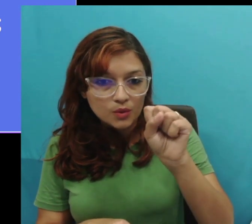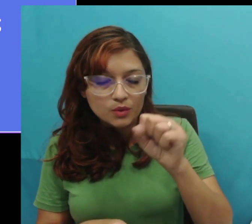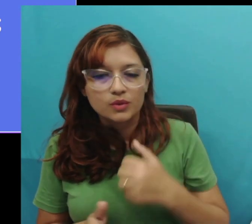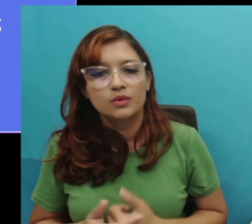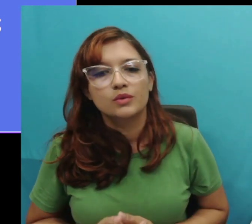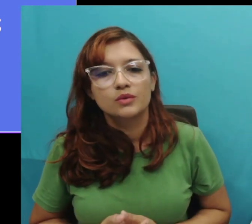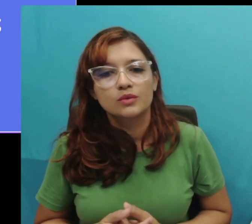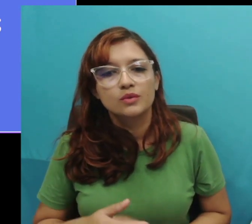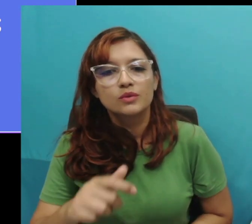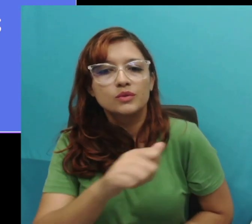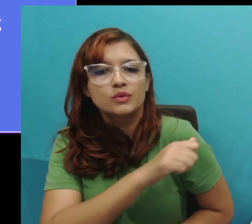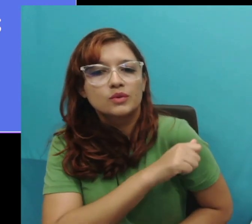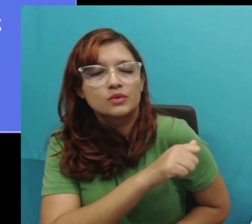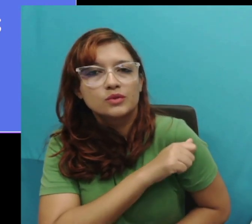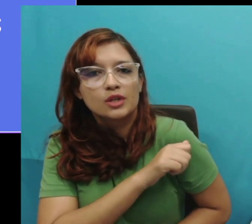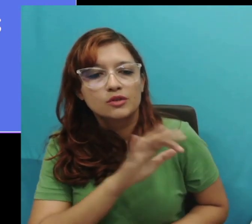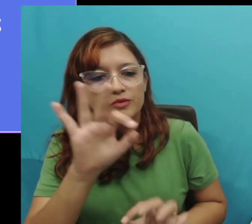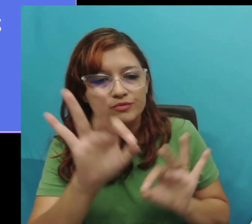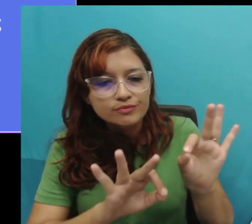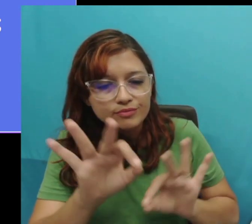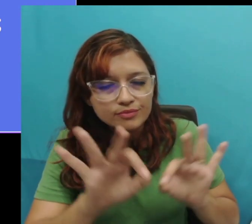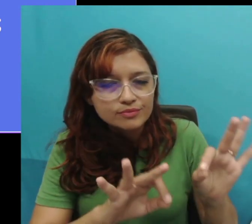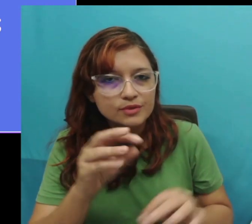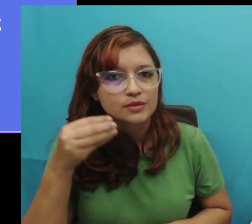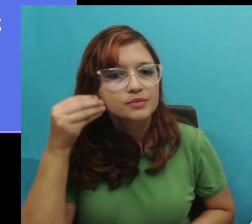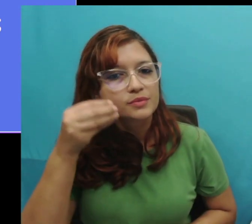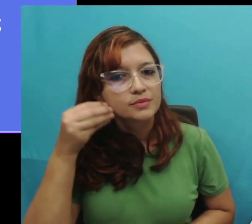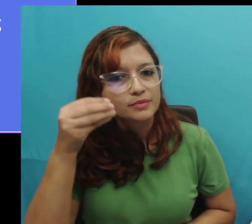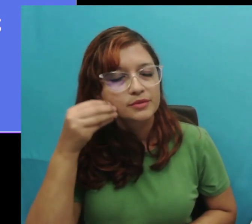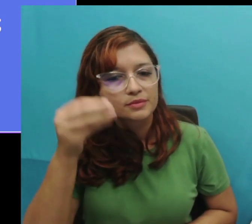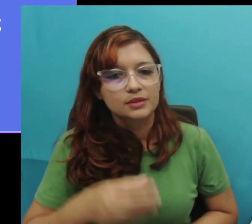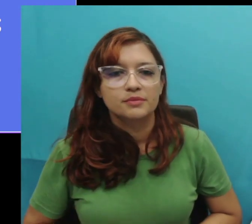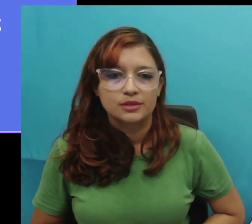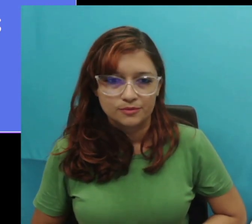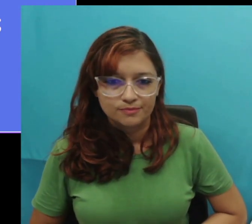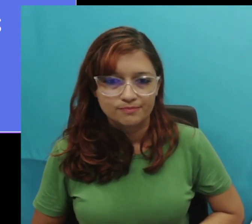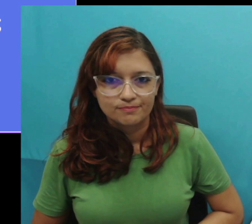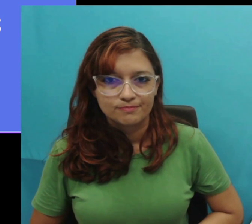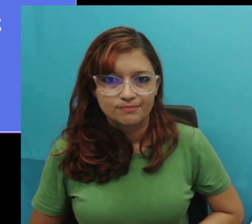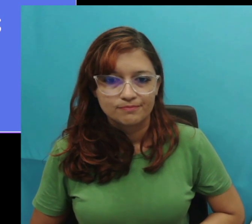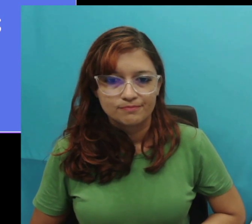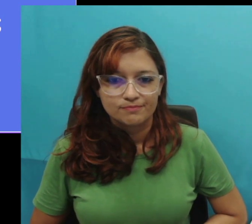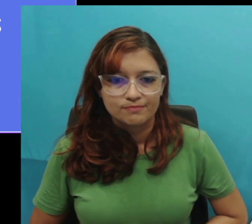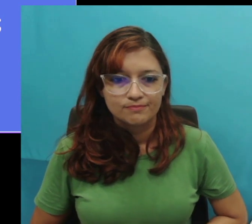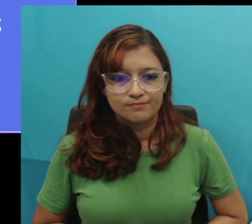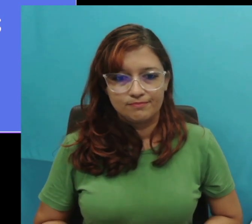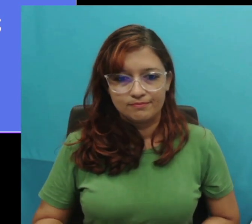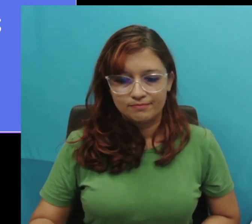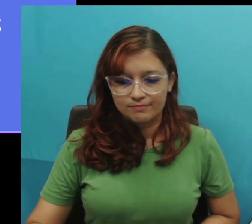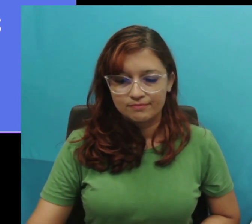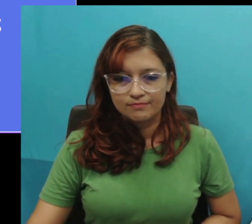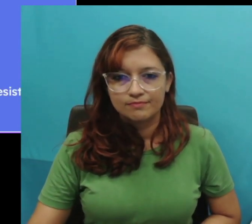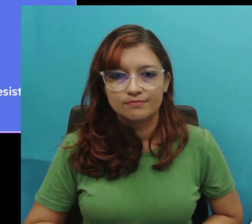E a oitava questão, eles precisavam montar um experimento.